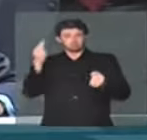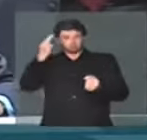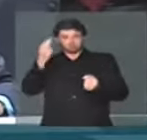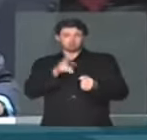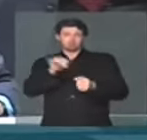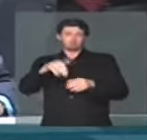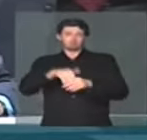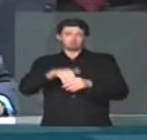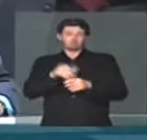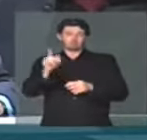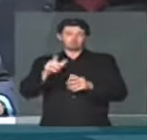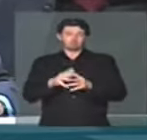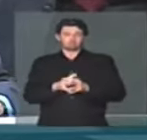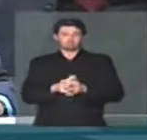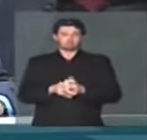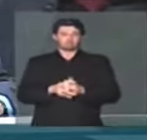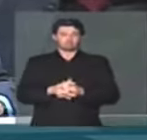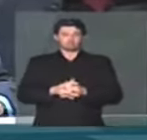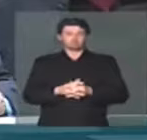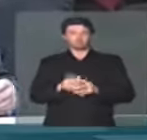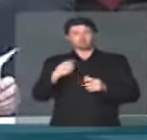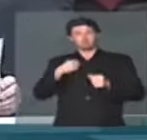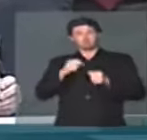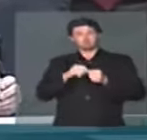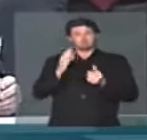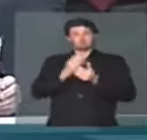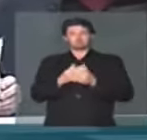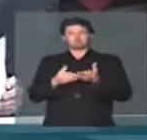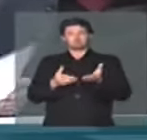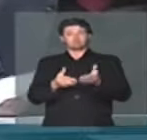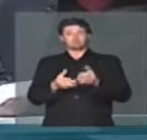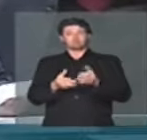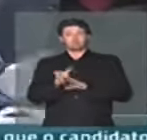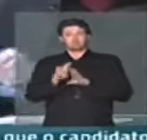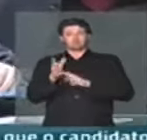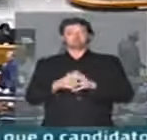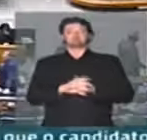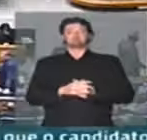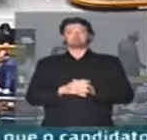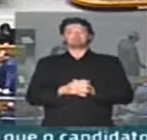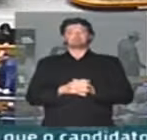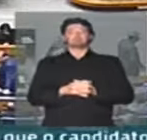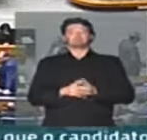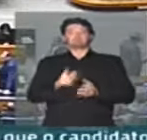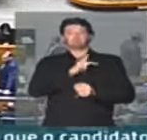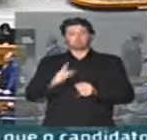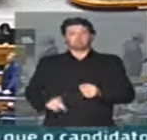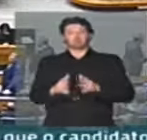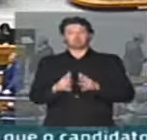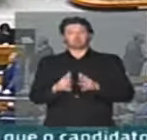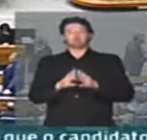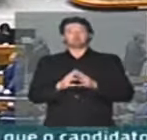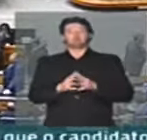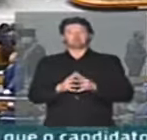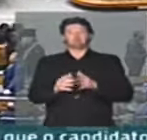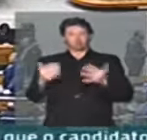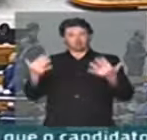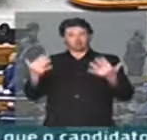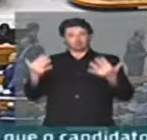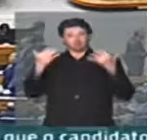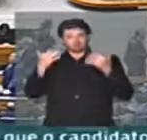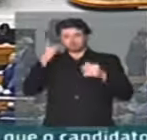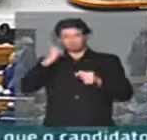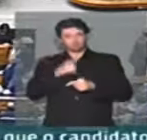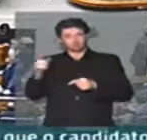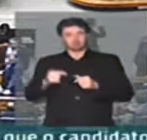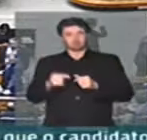inadmitida, não será votada. Senhor presidente, posso encaminhar como autor do... Deputado Arnaldo Faria de Sá, é o próximo. Senhor presidente, queria chamar a